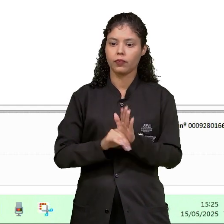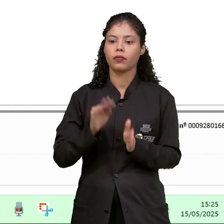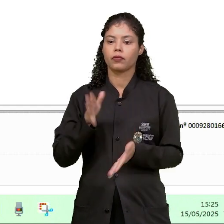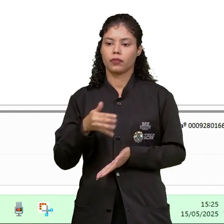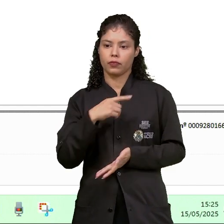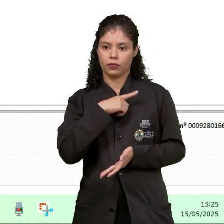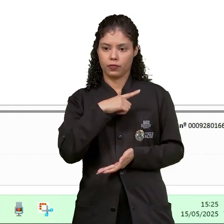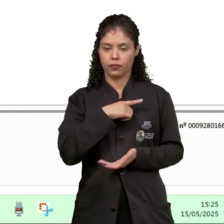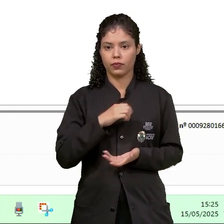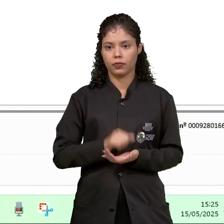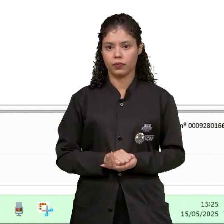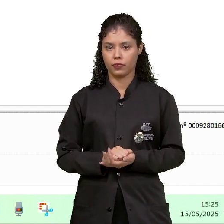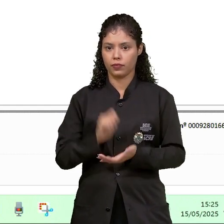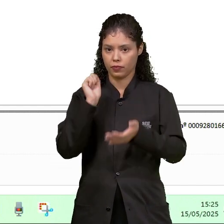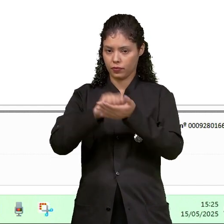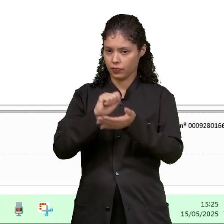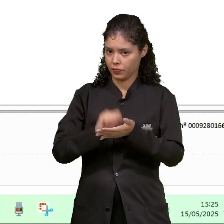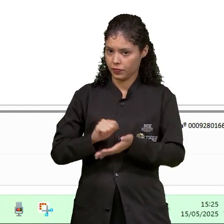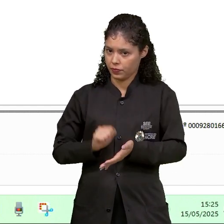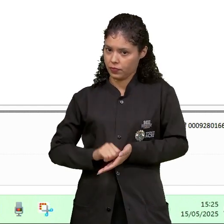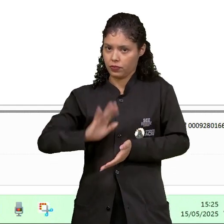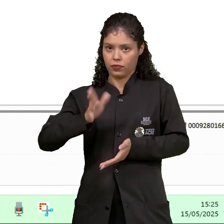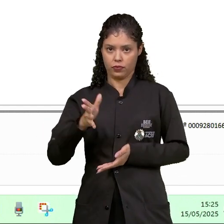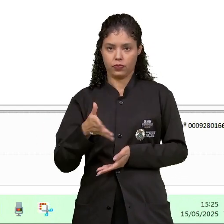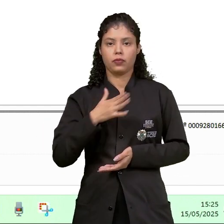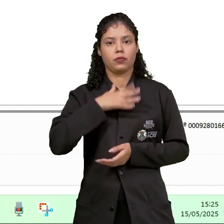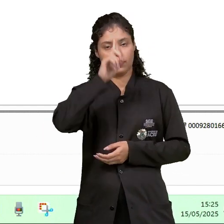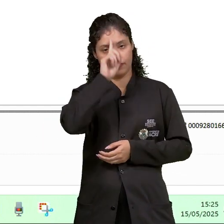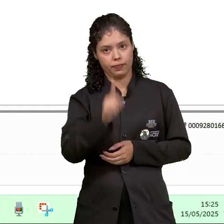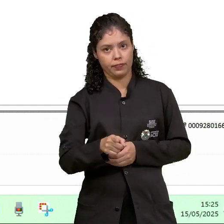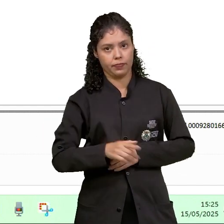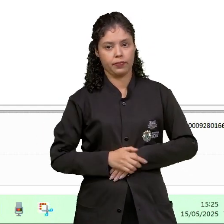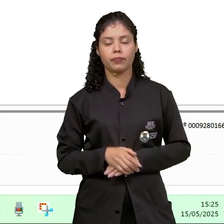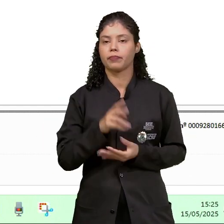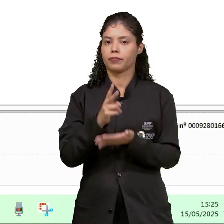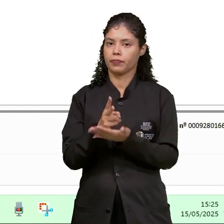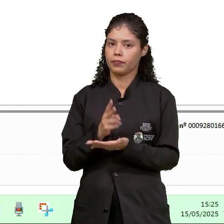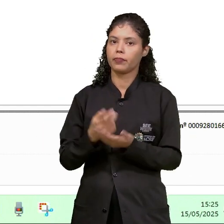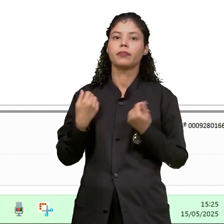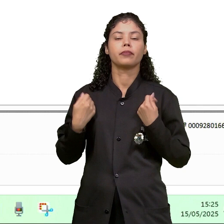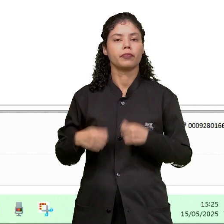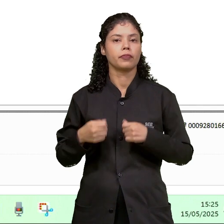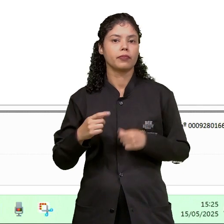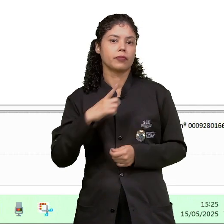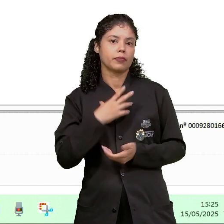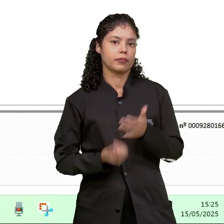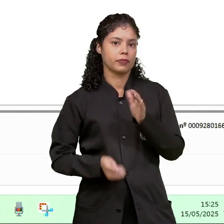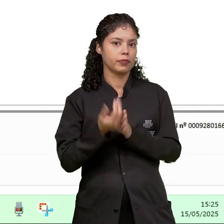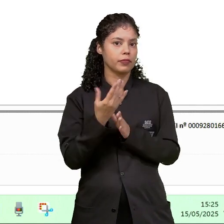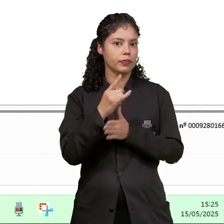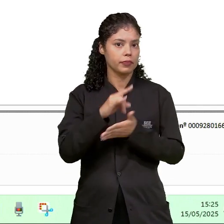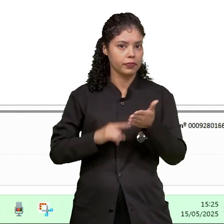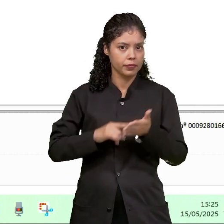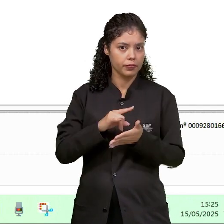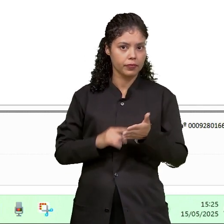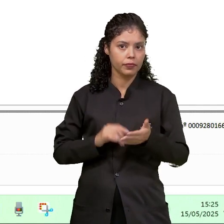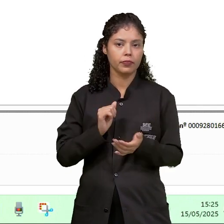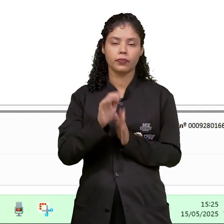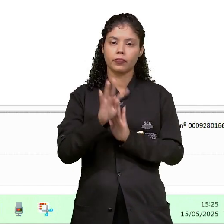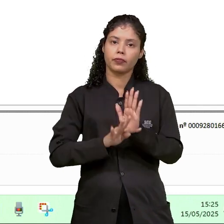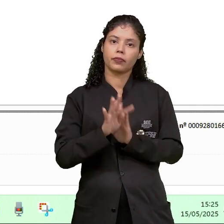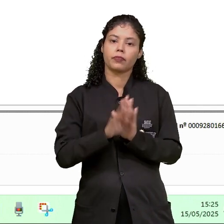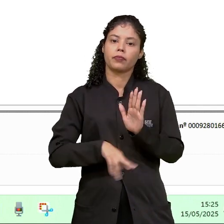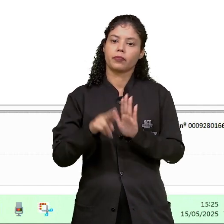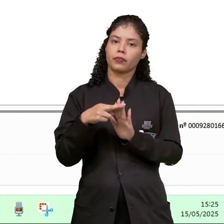minha assinatura e meu cargo. Então, sempre que você quiser criar um documento, um texto